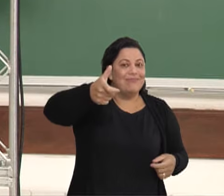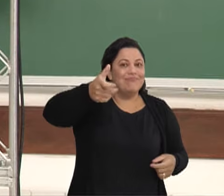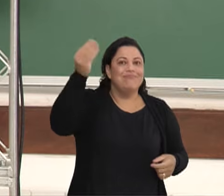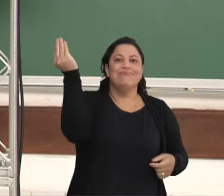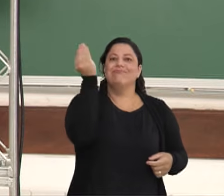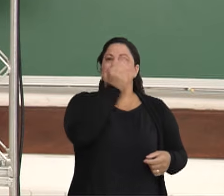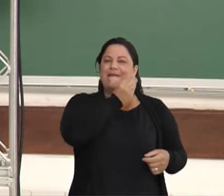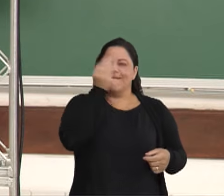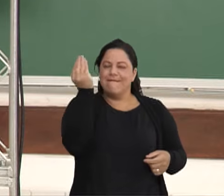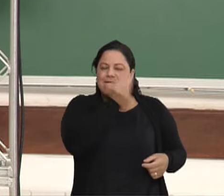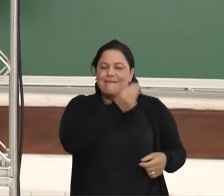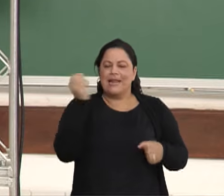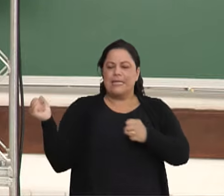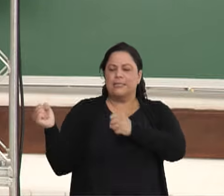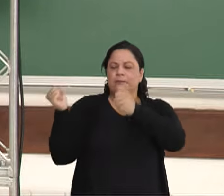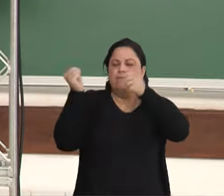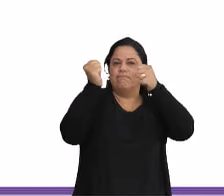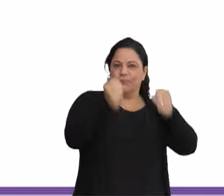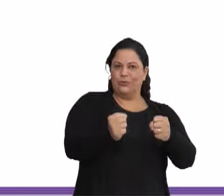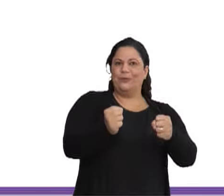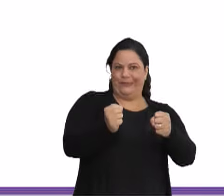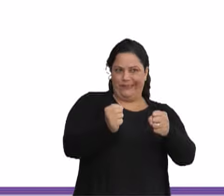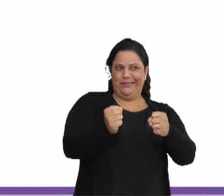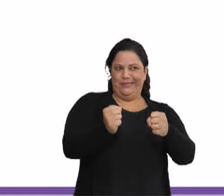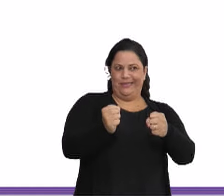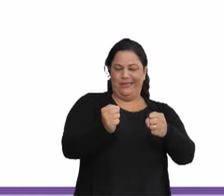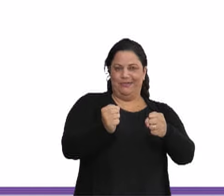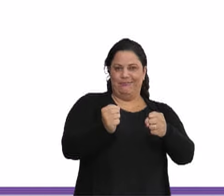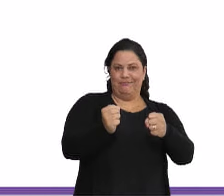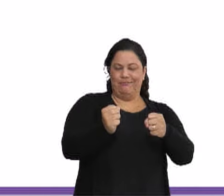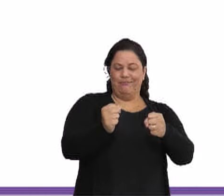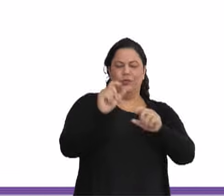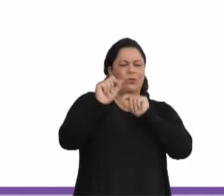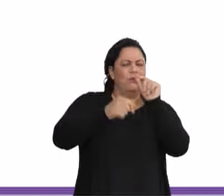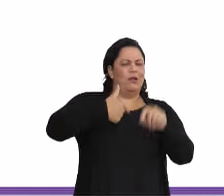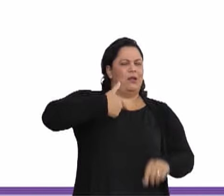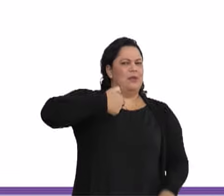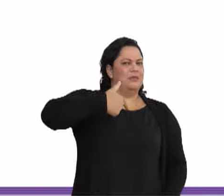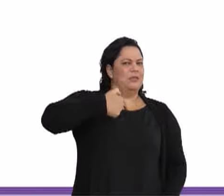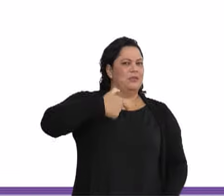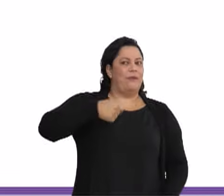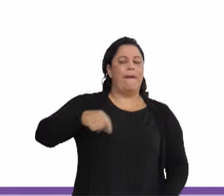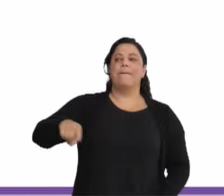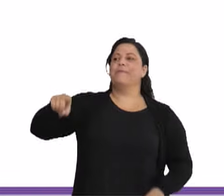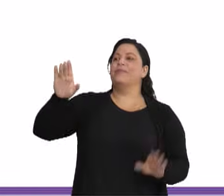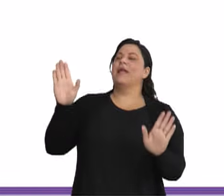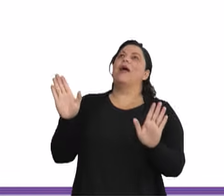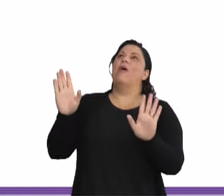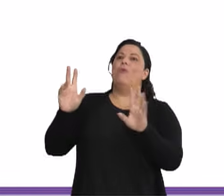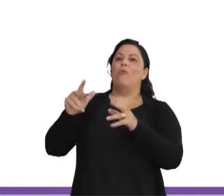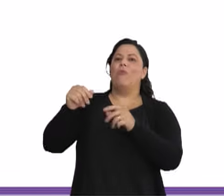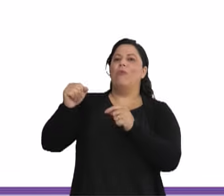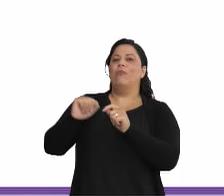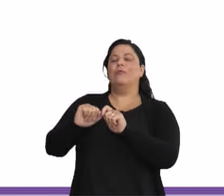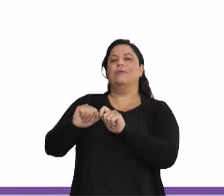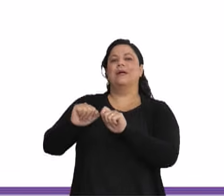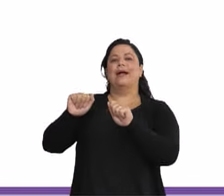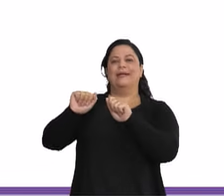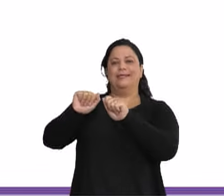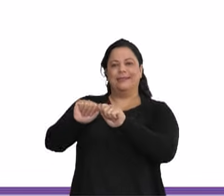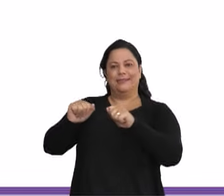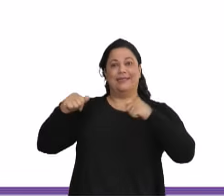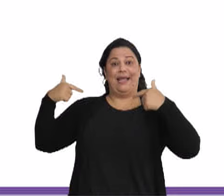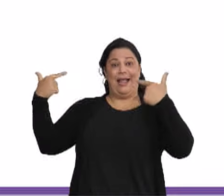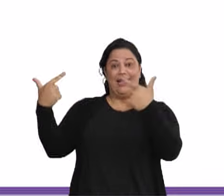oligarquias, o Getúlio Vargas fechou o Congresso Nacional, deputados e senadores, e fechou as assembleias dos estados